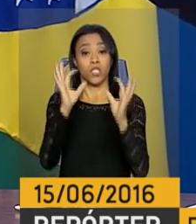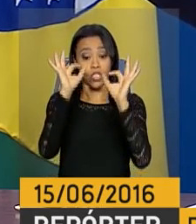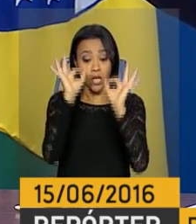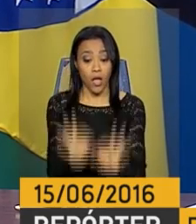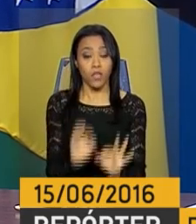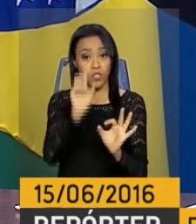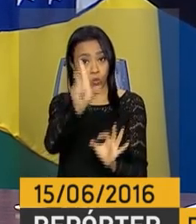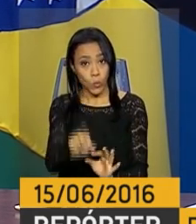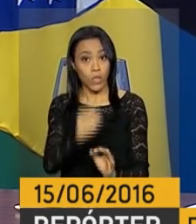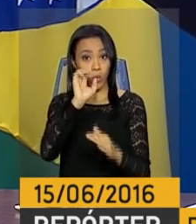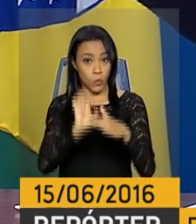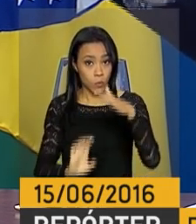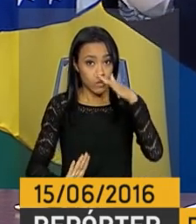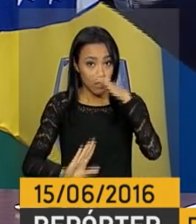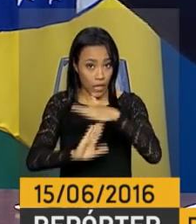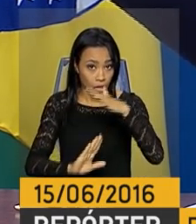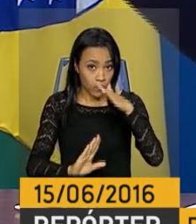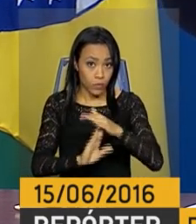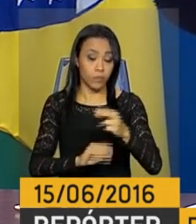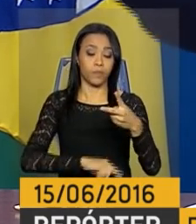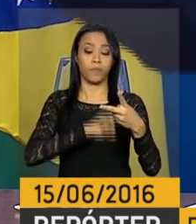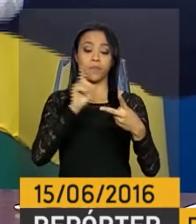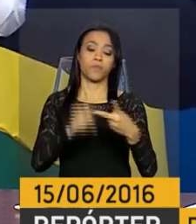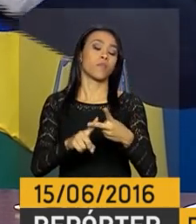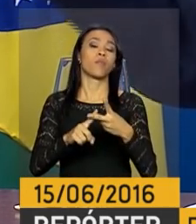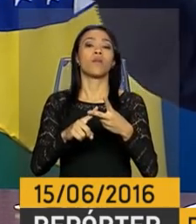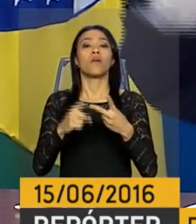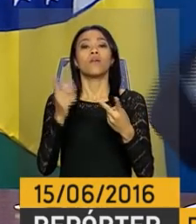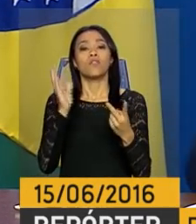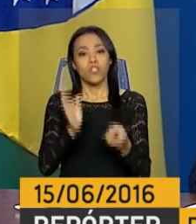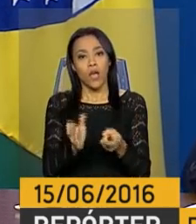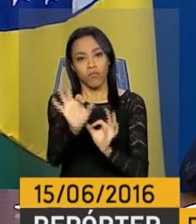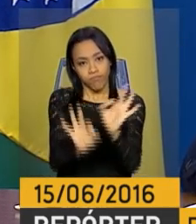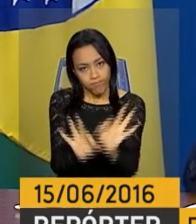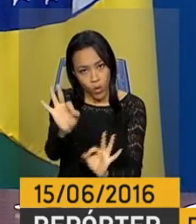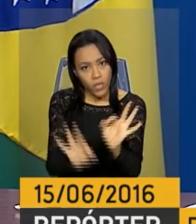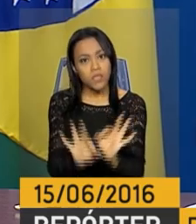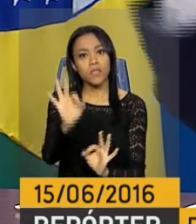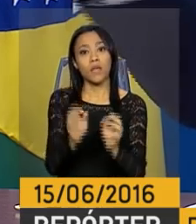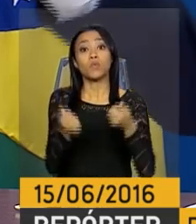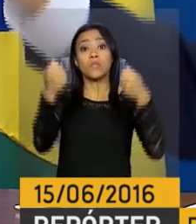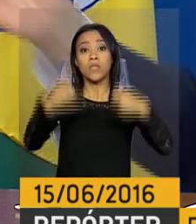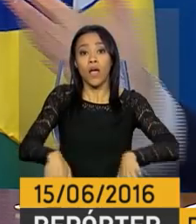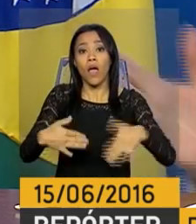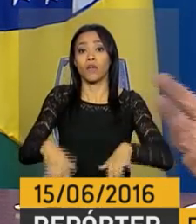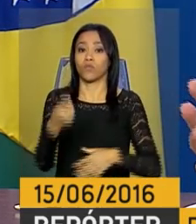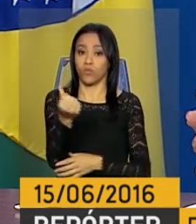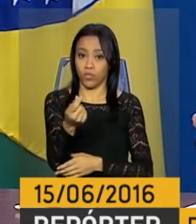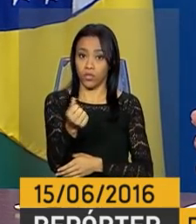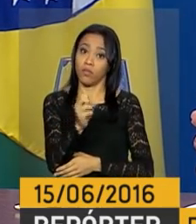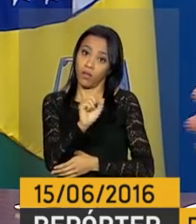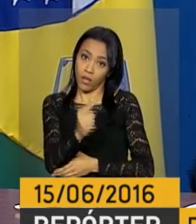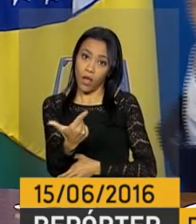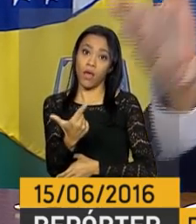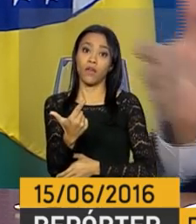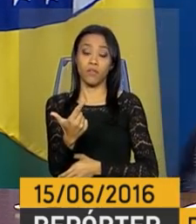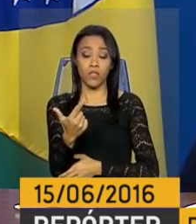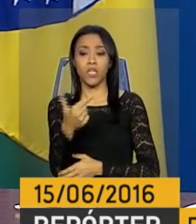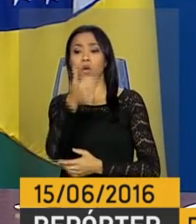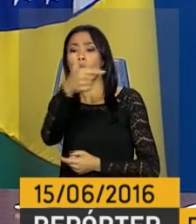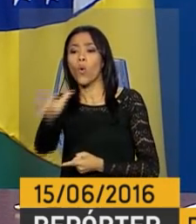teto, colocado um aumento de despesa, certamente isto vai ter influência na alocação de outras